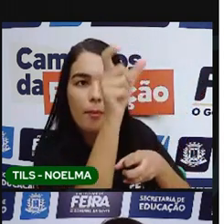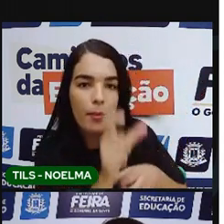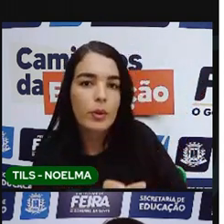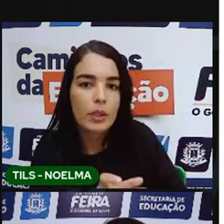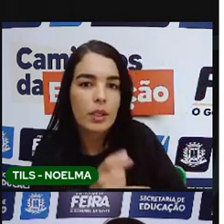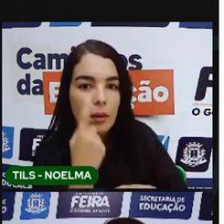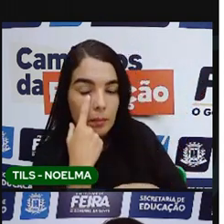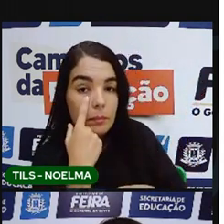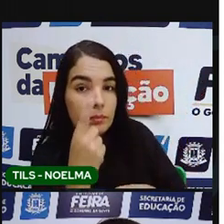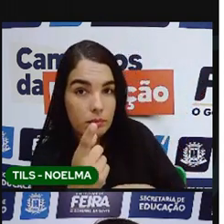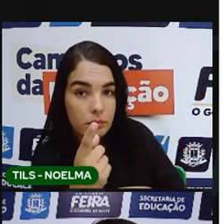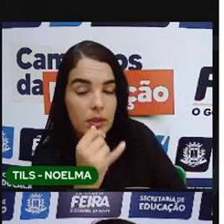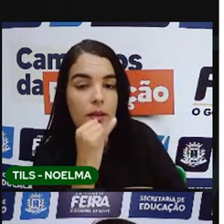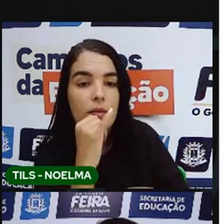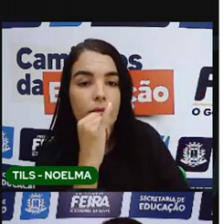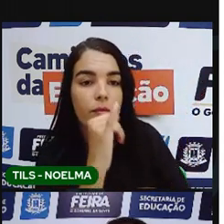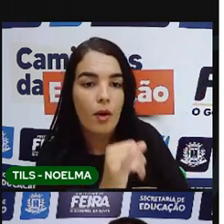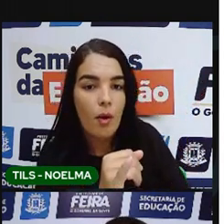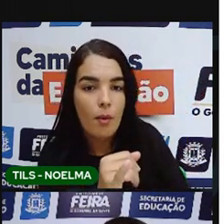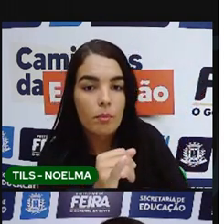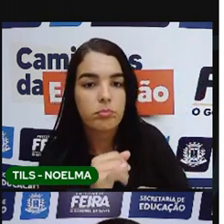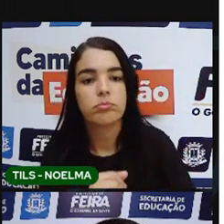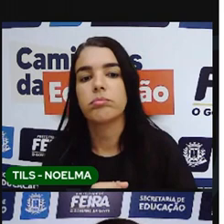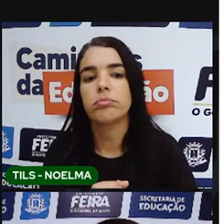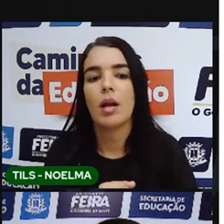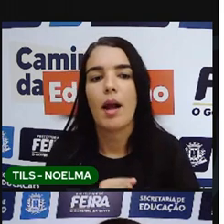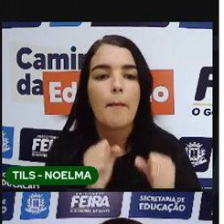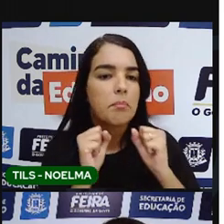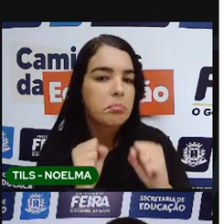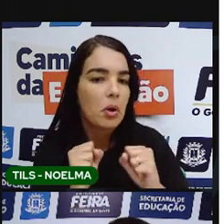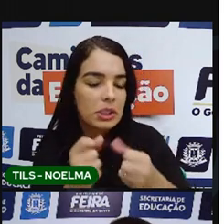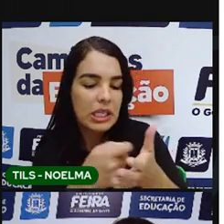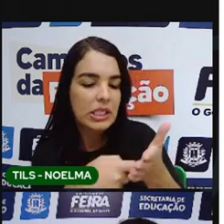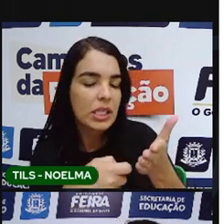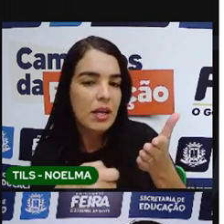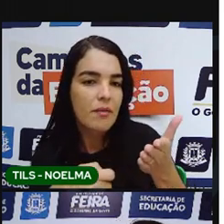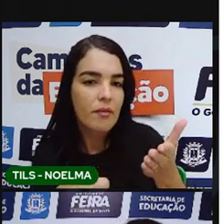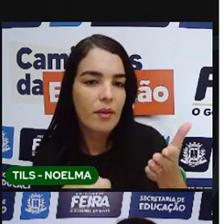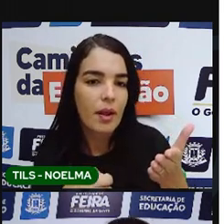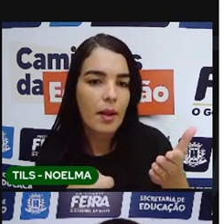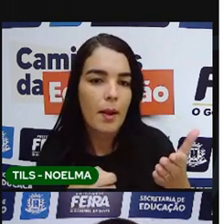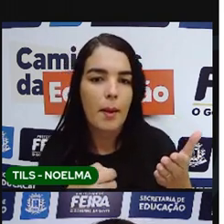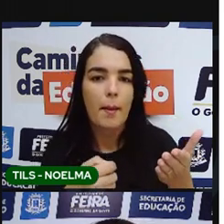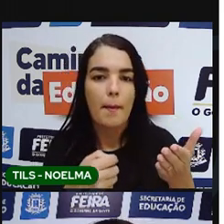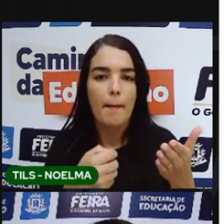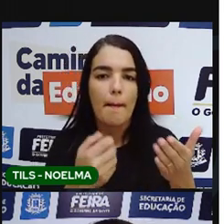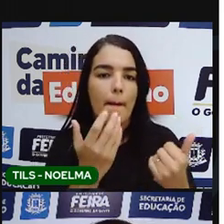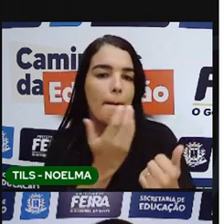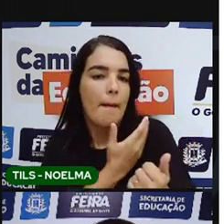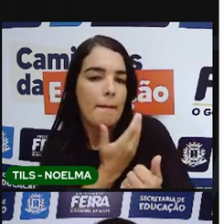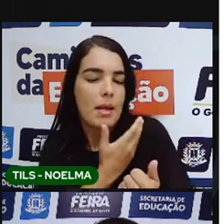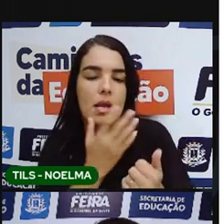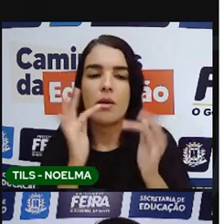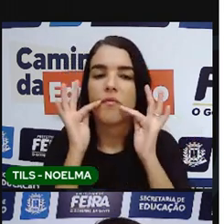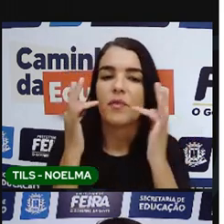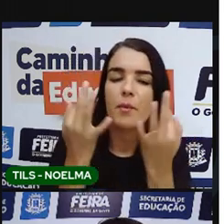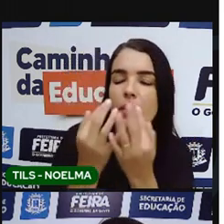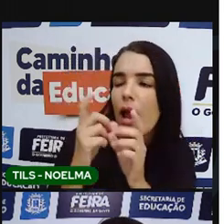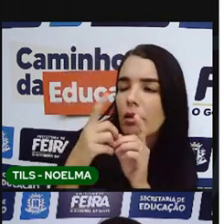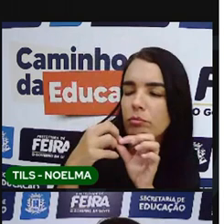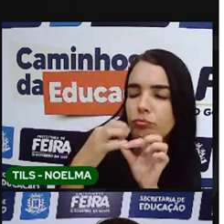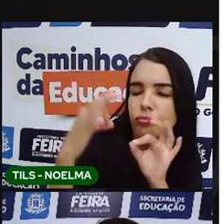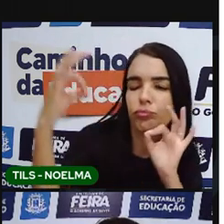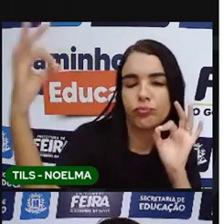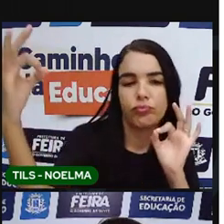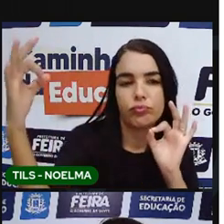estamos falando de uma carta informal né uma carta que você pode escrever falo para um parente distante né e